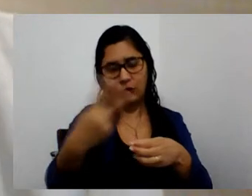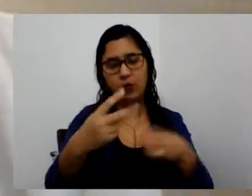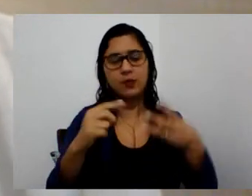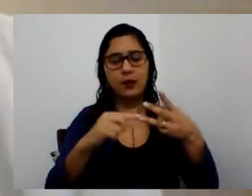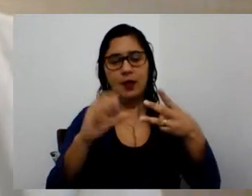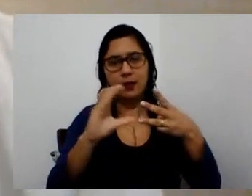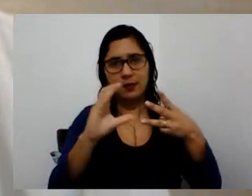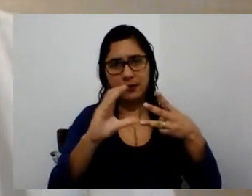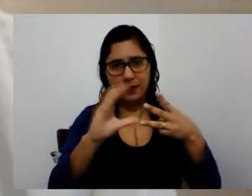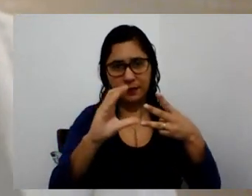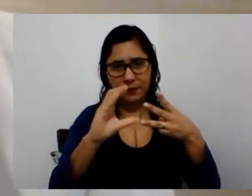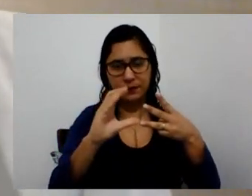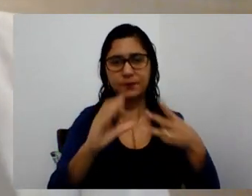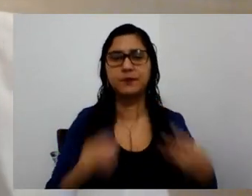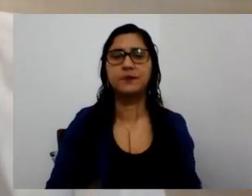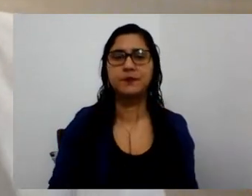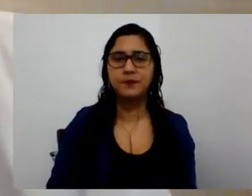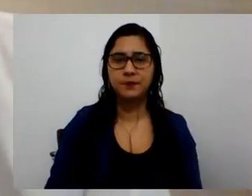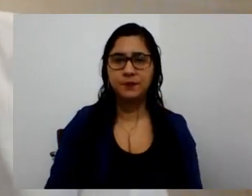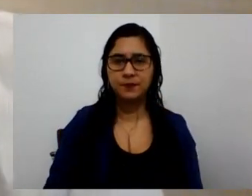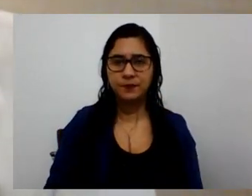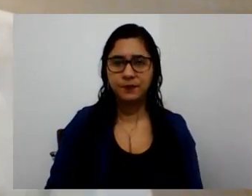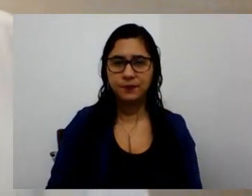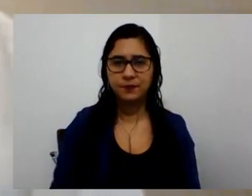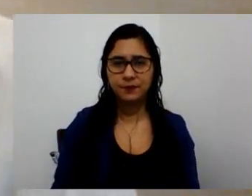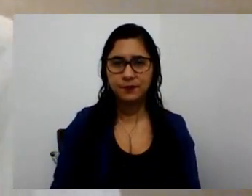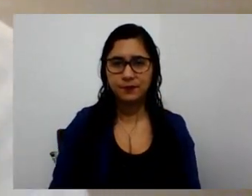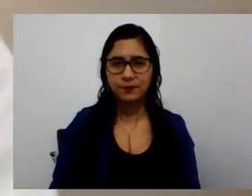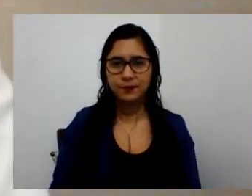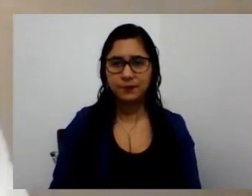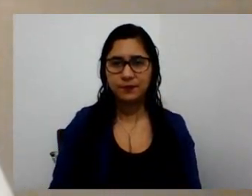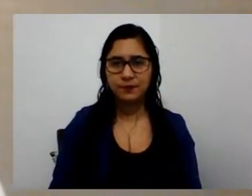a posição C. Certo?